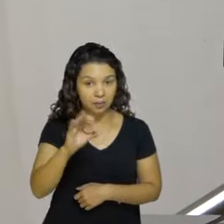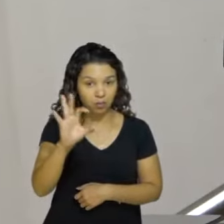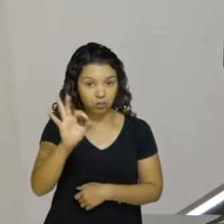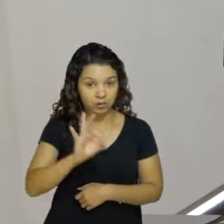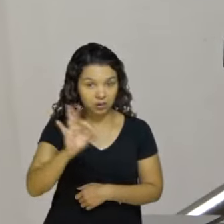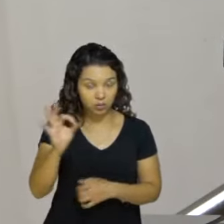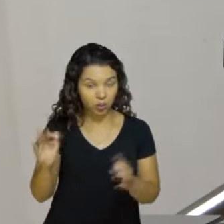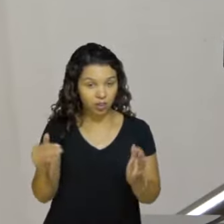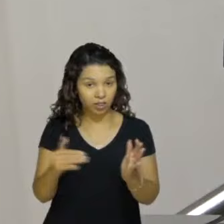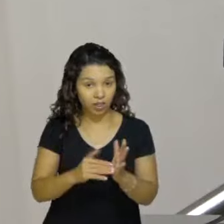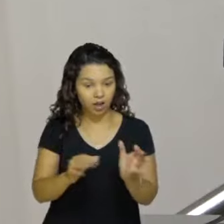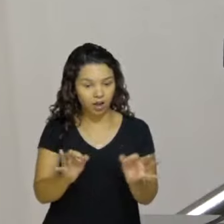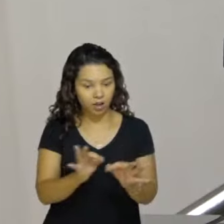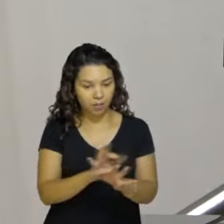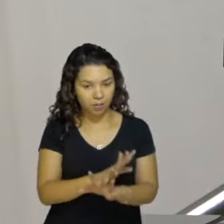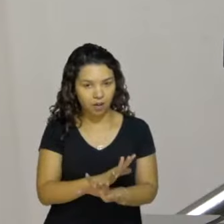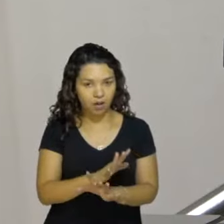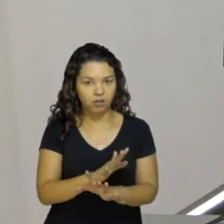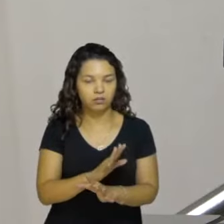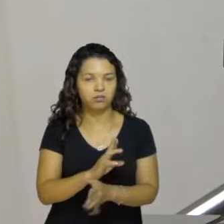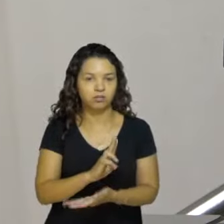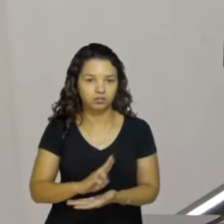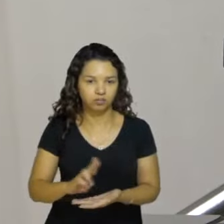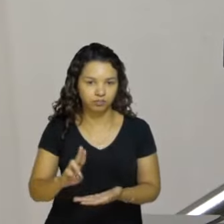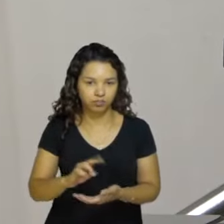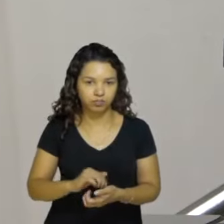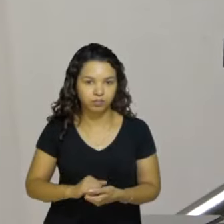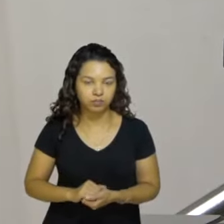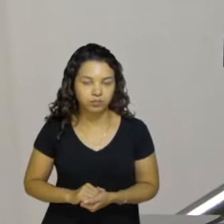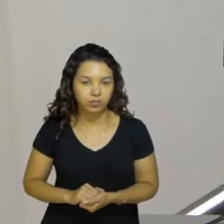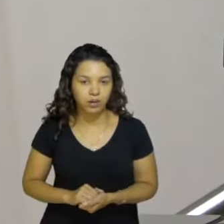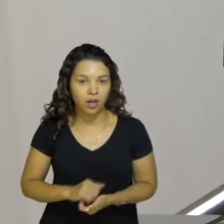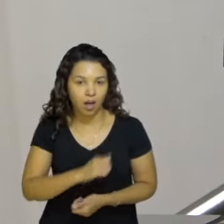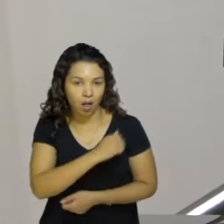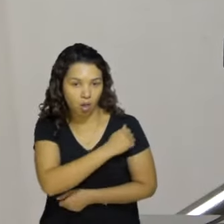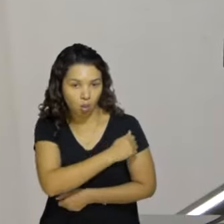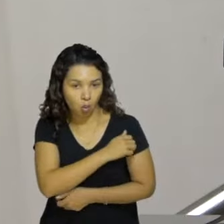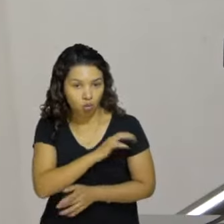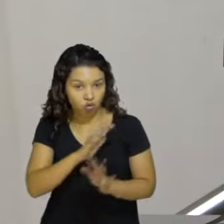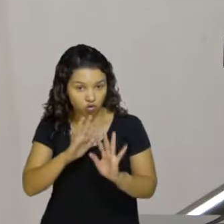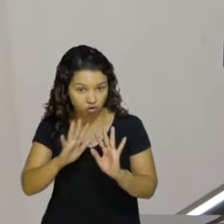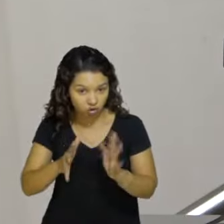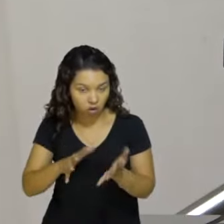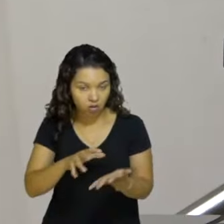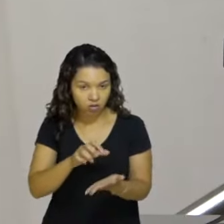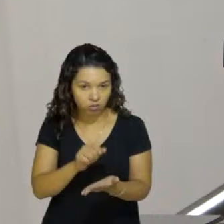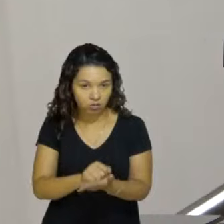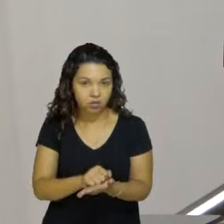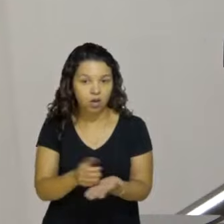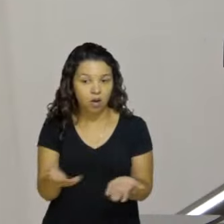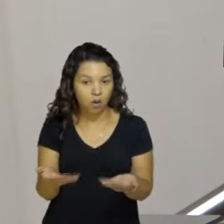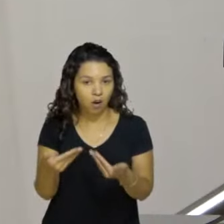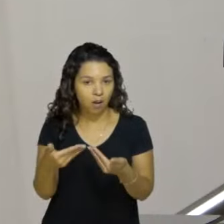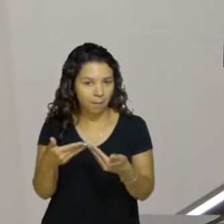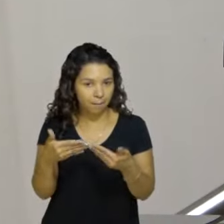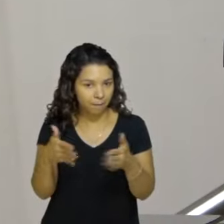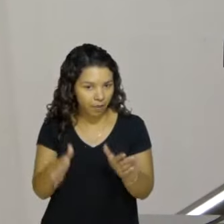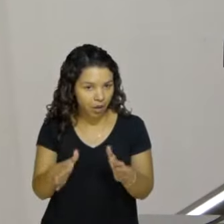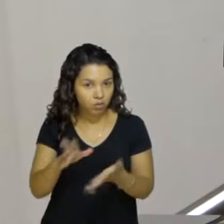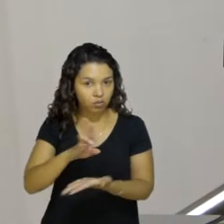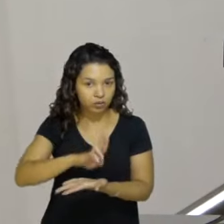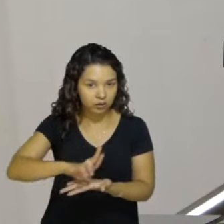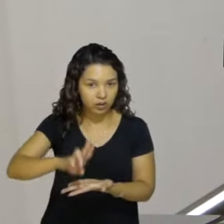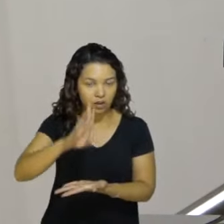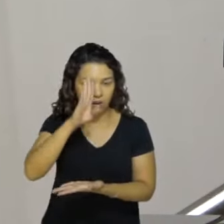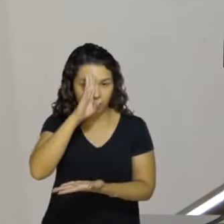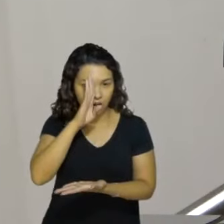para os alunos que estão fazendo, já estão inscritos, está aberta a universidade gratuita, no qual, do